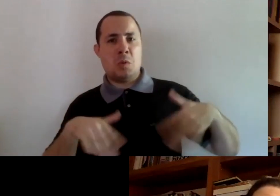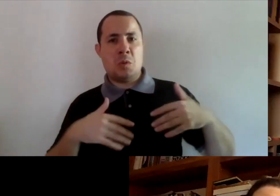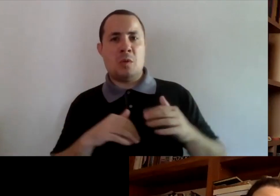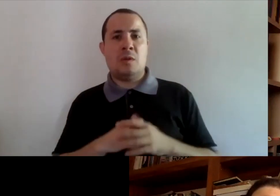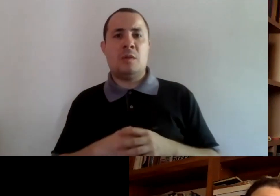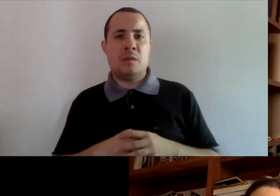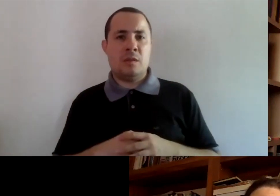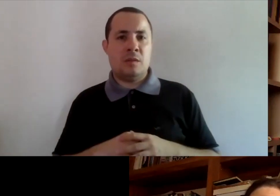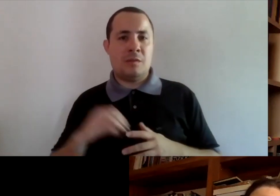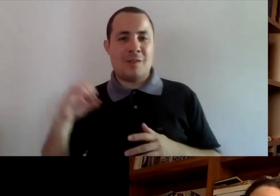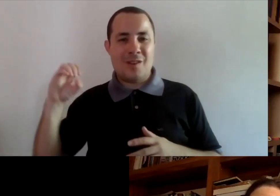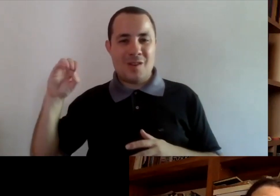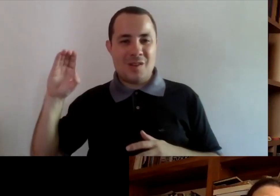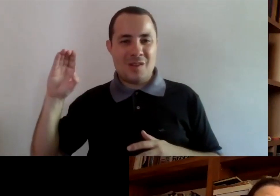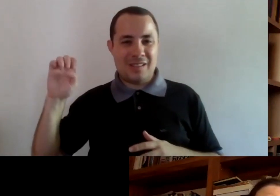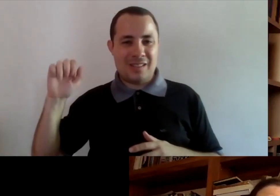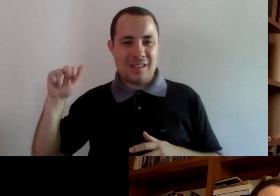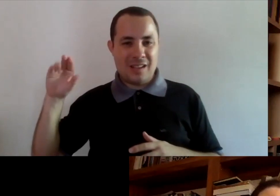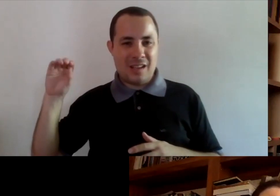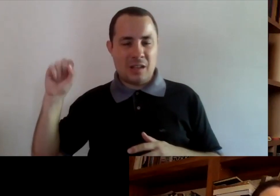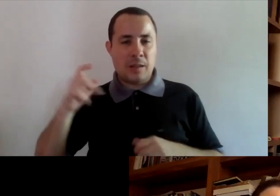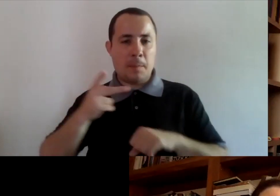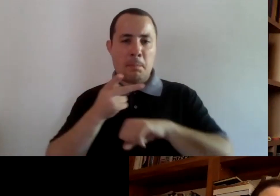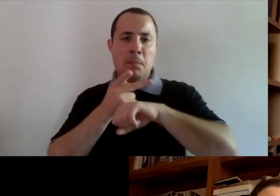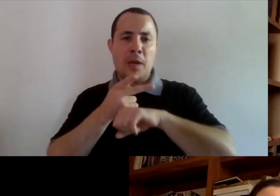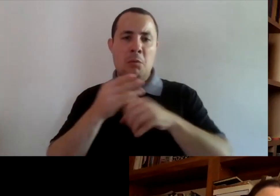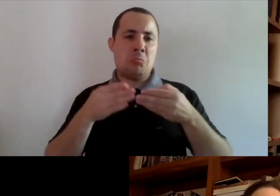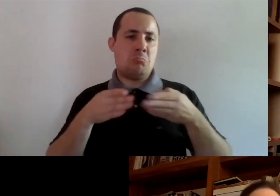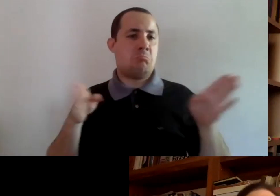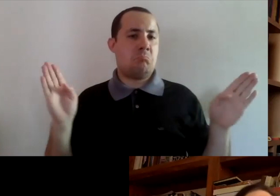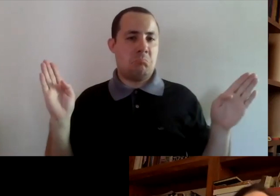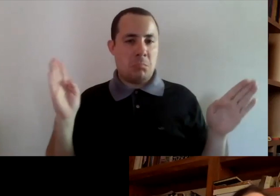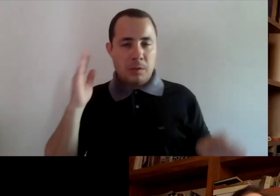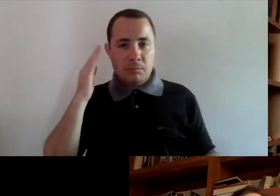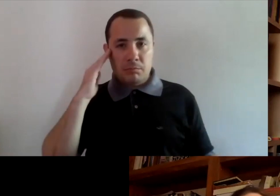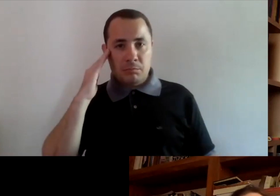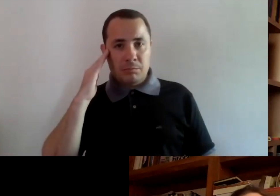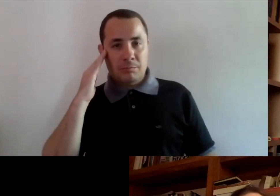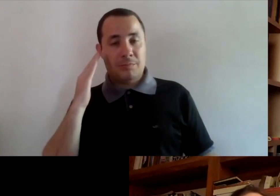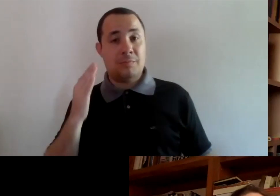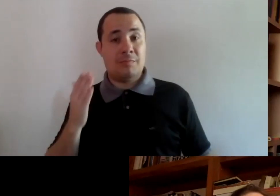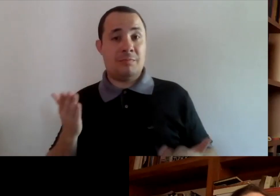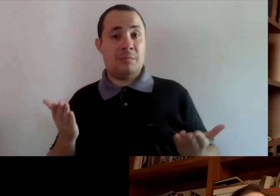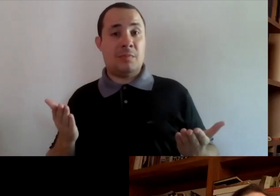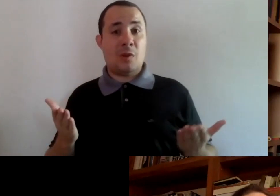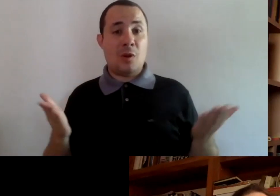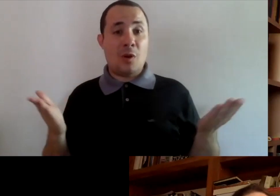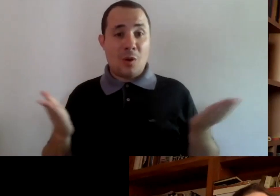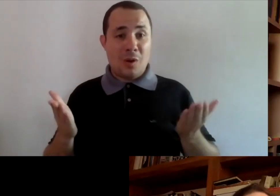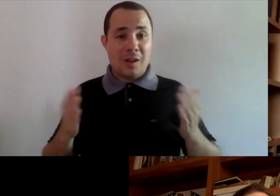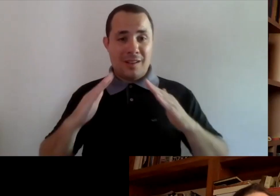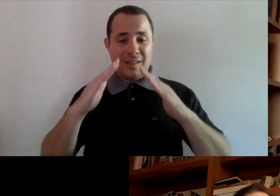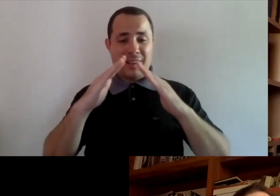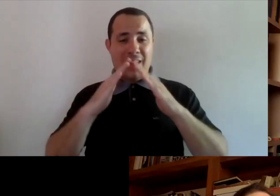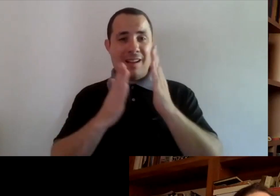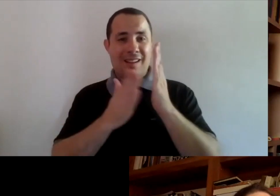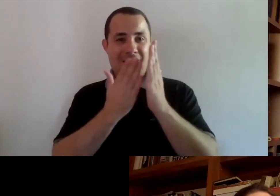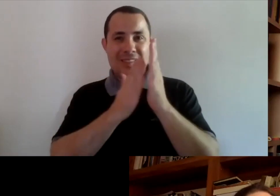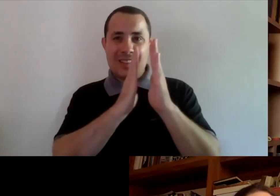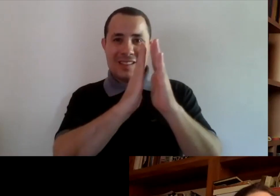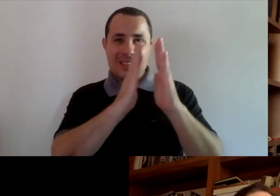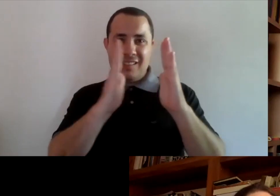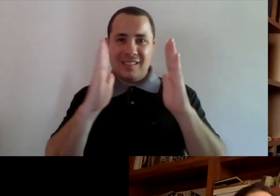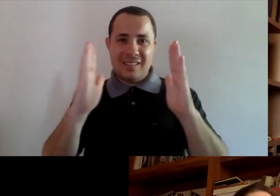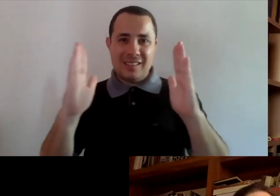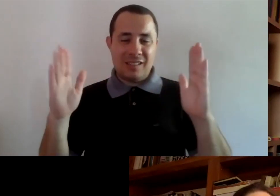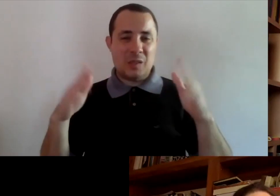prêmio geral, né? E então é um movimento muito difícil, né? Imagino para a biblioteca, até um